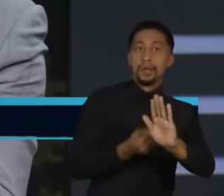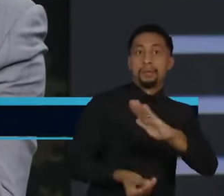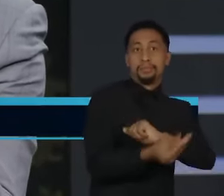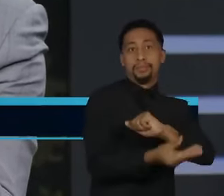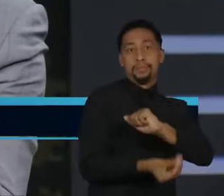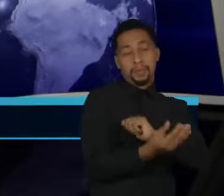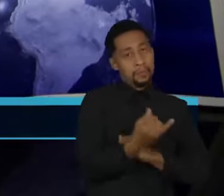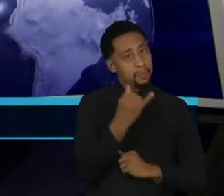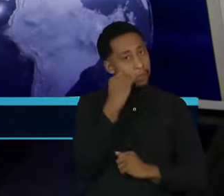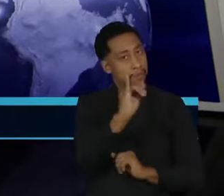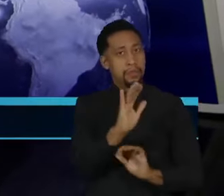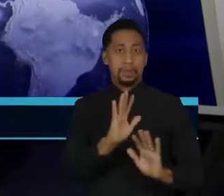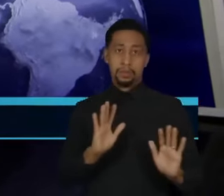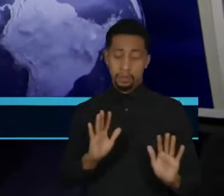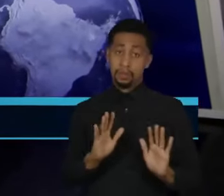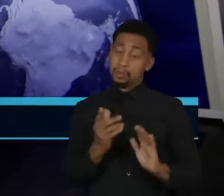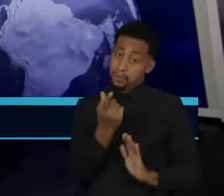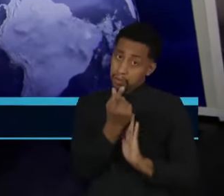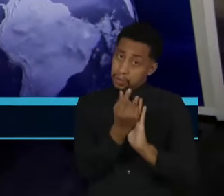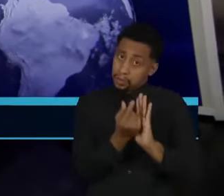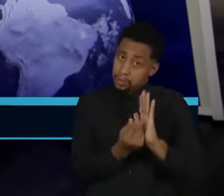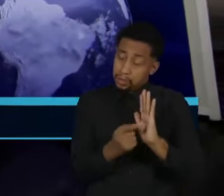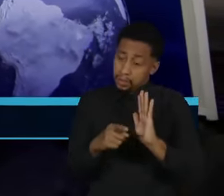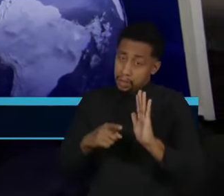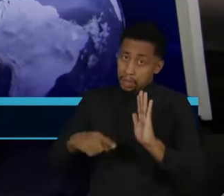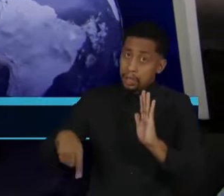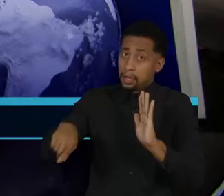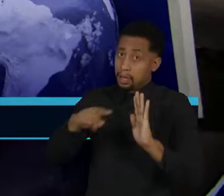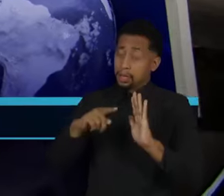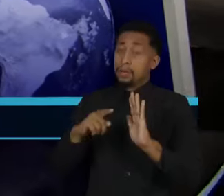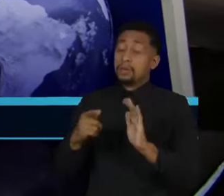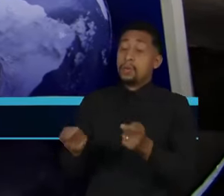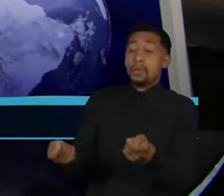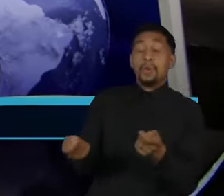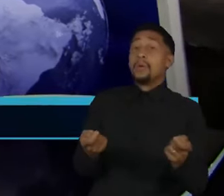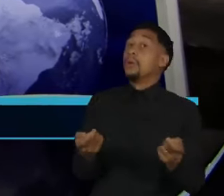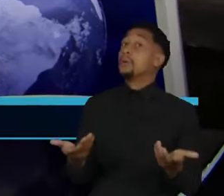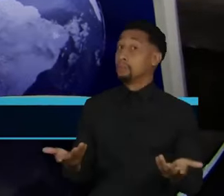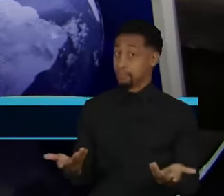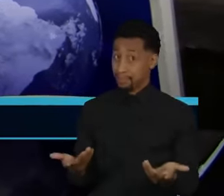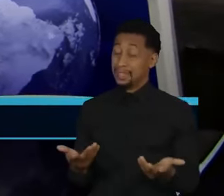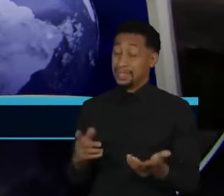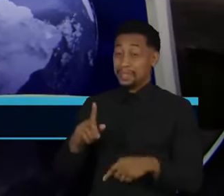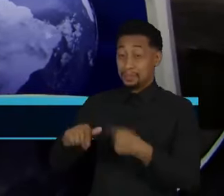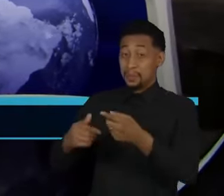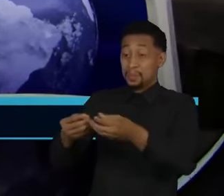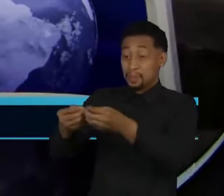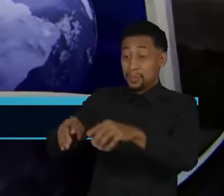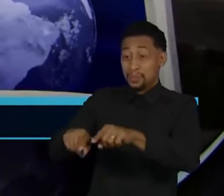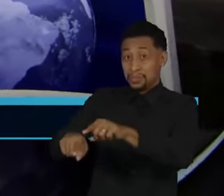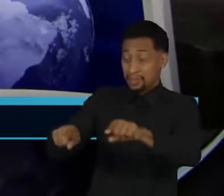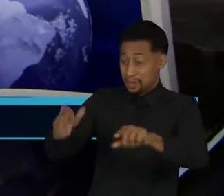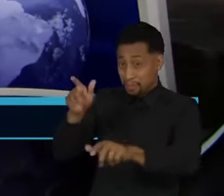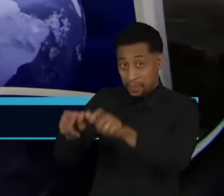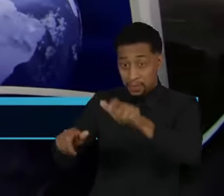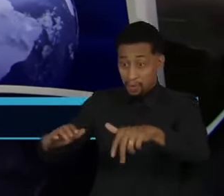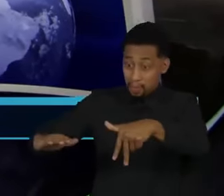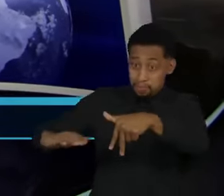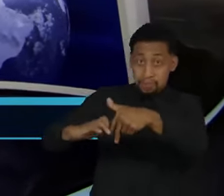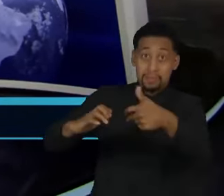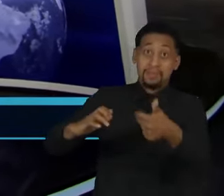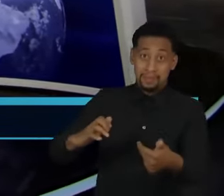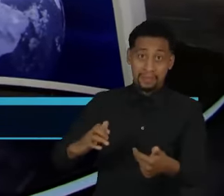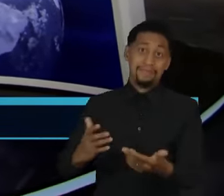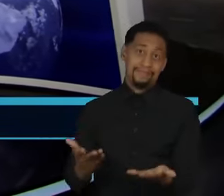são dirigidos principalmente para aqueles malsinados pelos acidentes de trânsito e colocando no bolso. Agora, João, qual pode